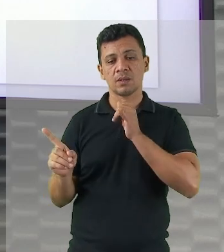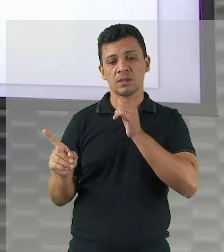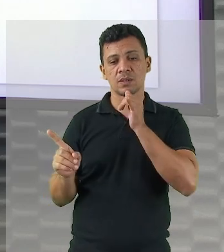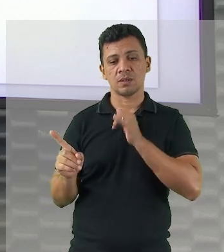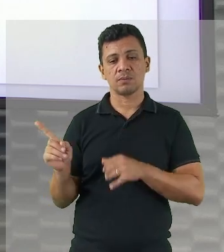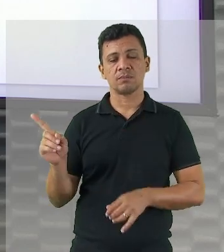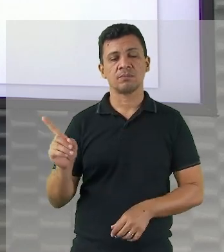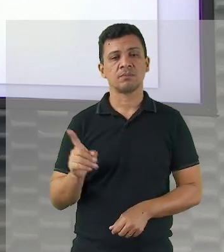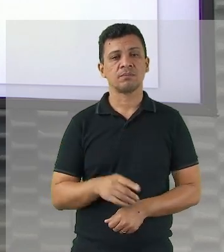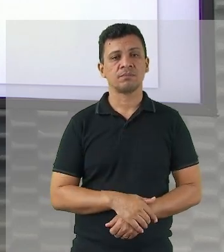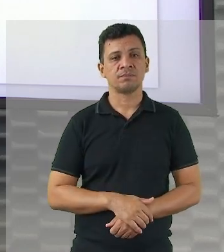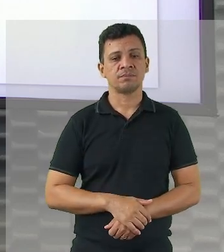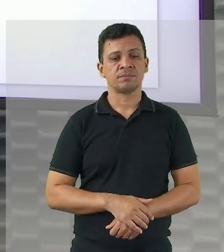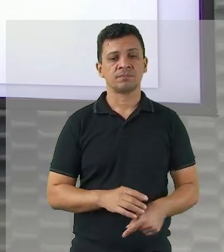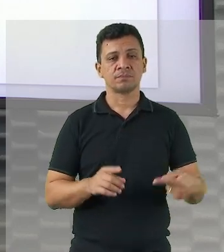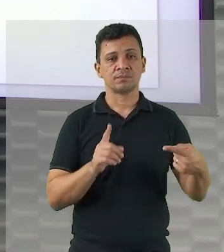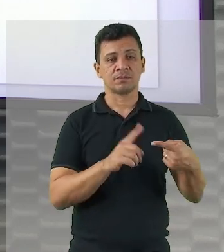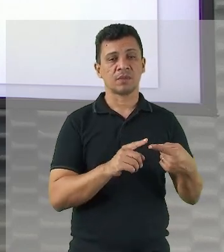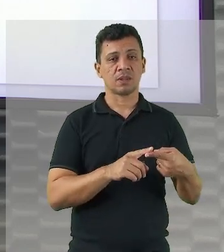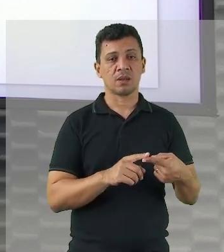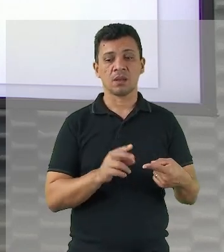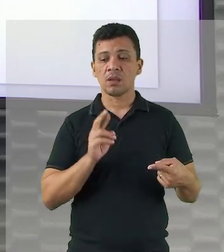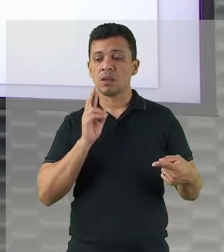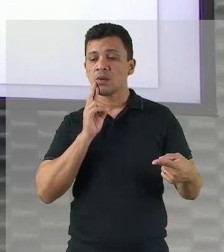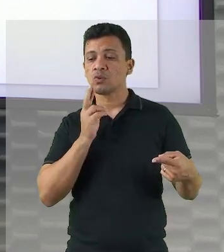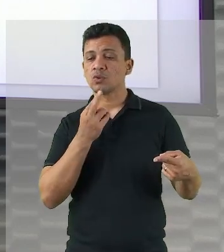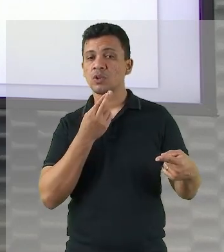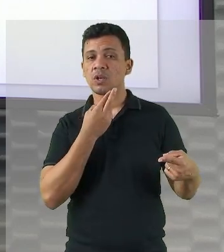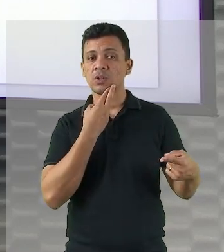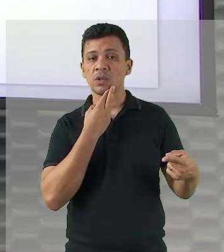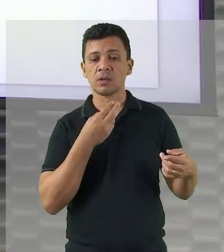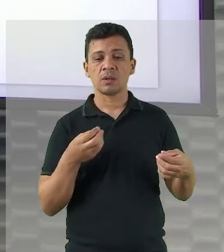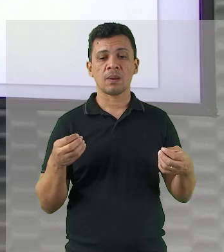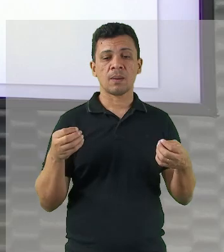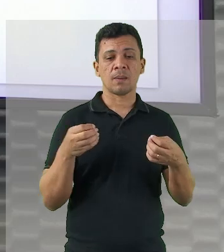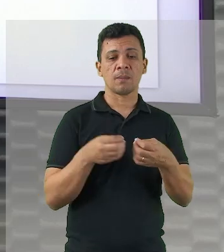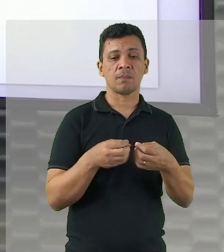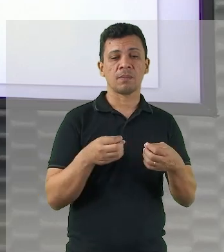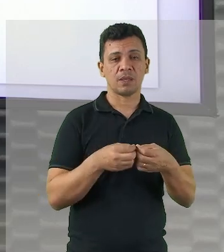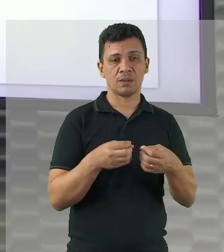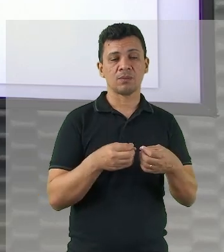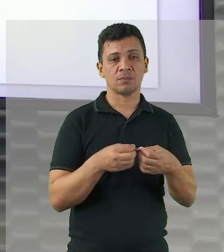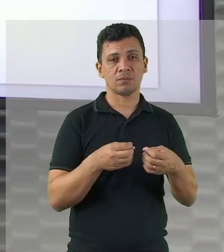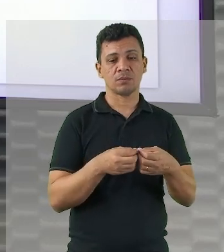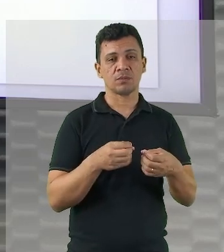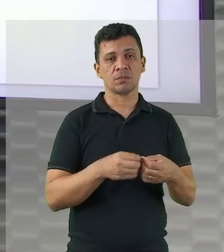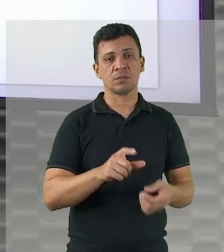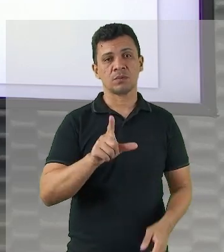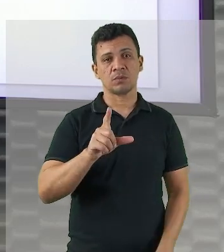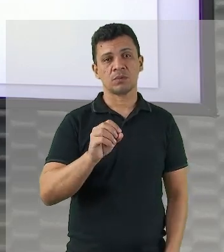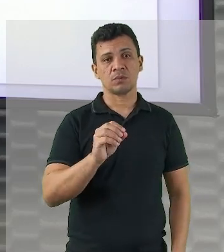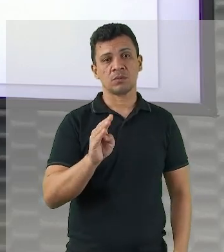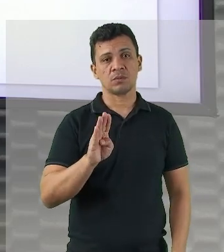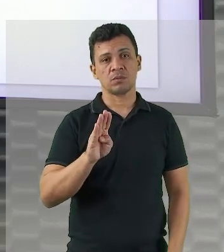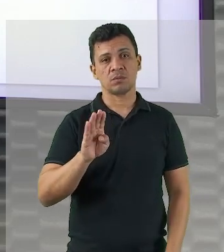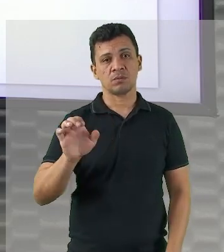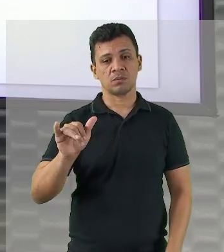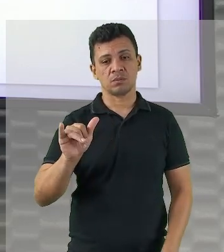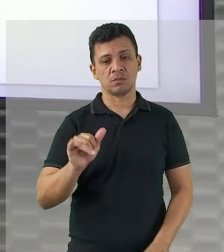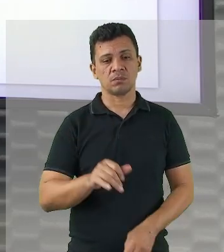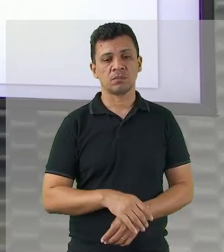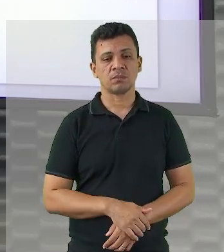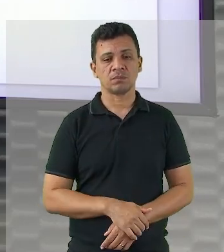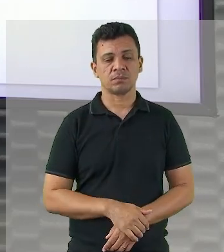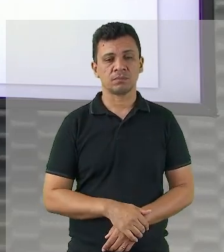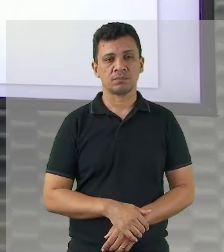next to the lobby. O restaurante fica próximo ou ao lado do lobby. The parking lot